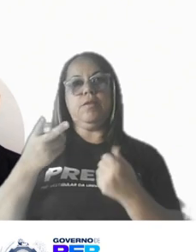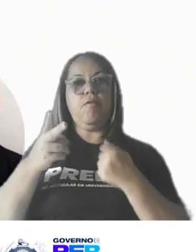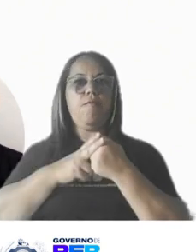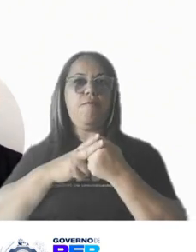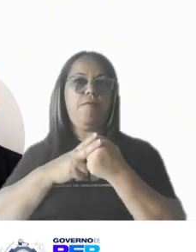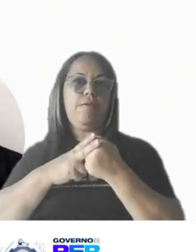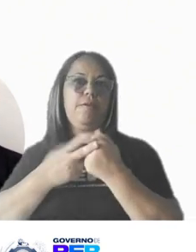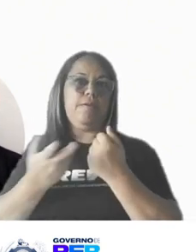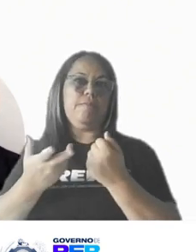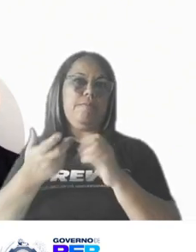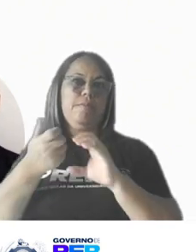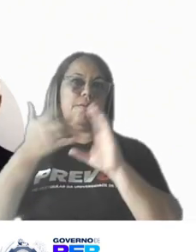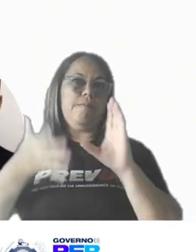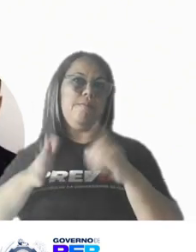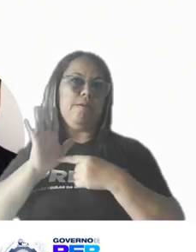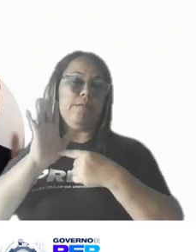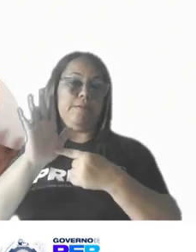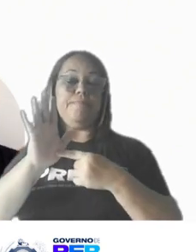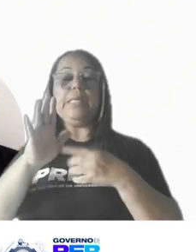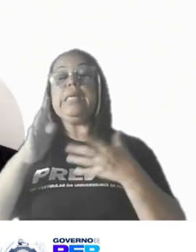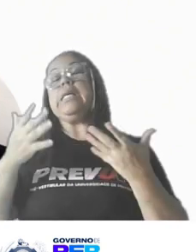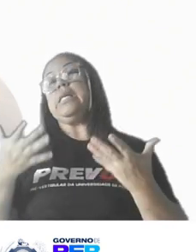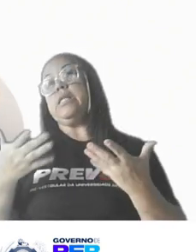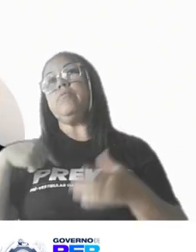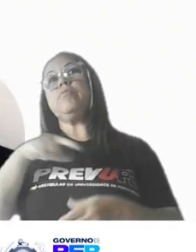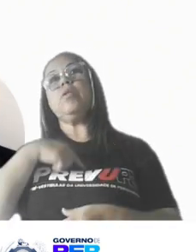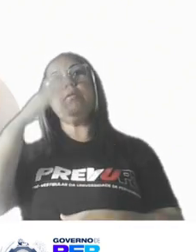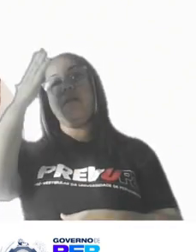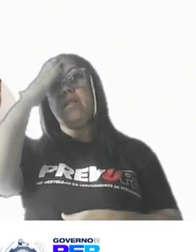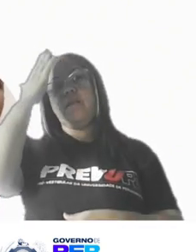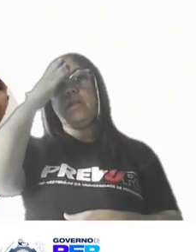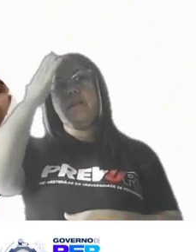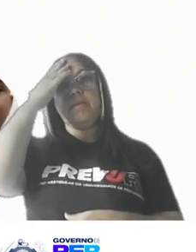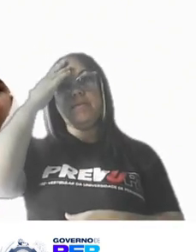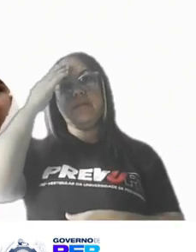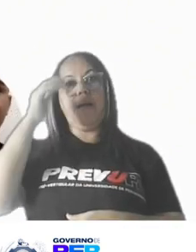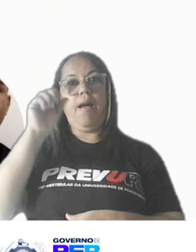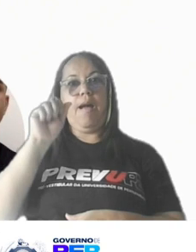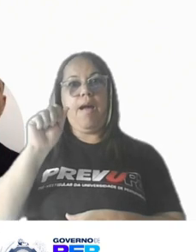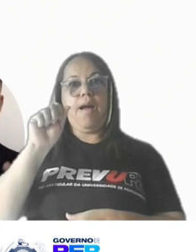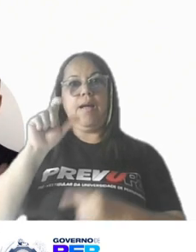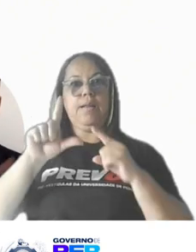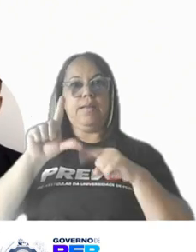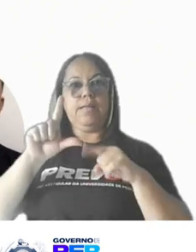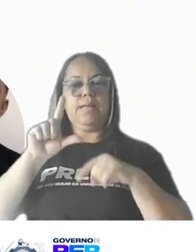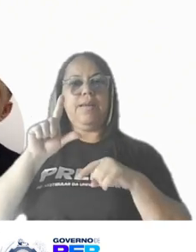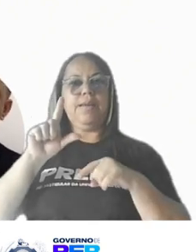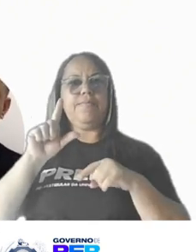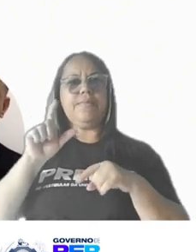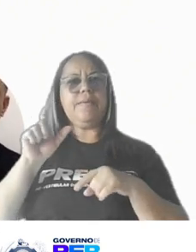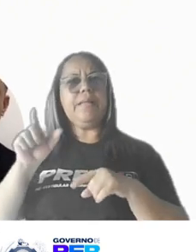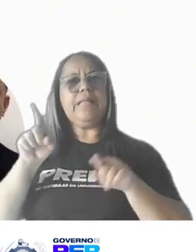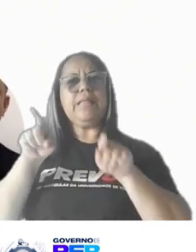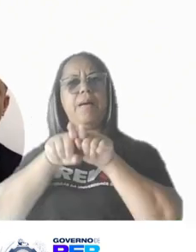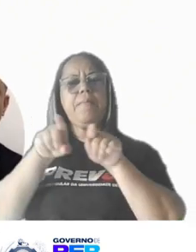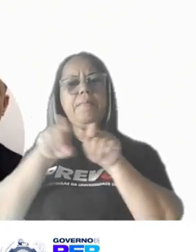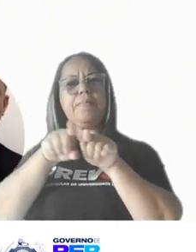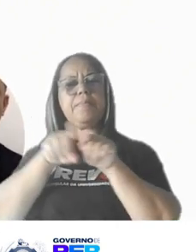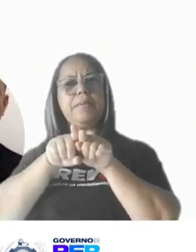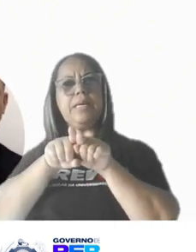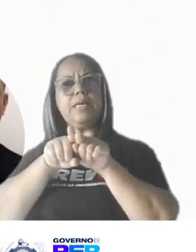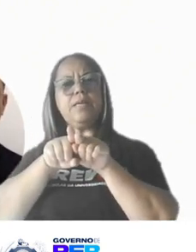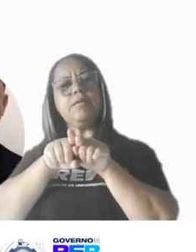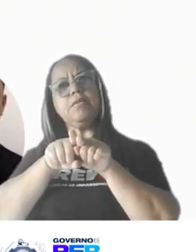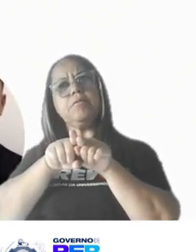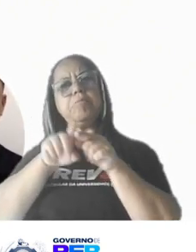de um verbo para fazer essa caracterização. Logo, a gente entende que na letra A, aquele também que a